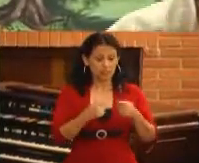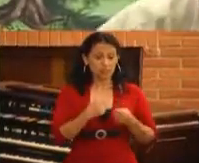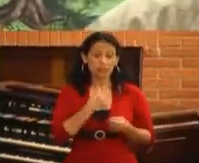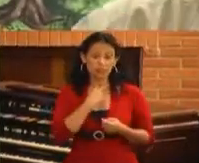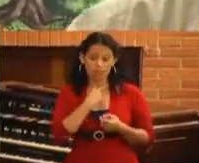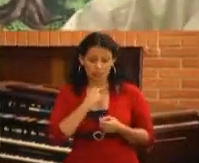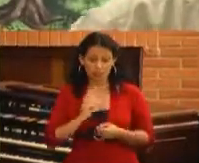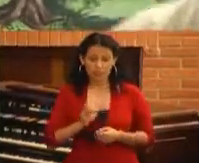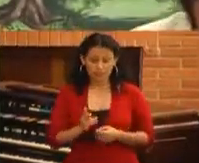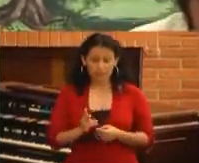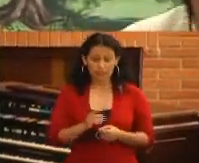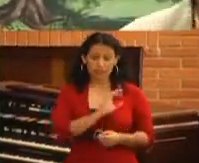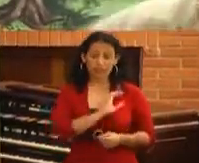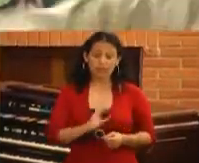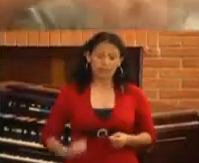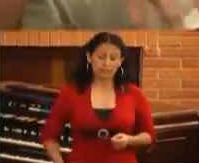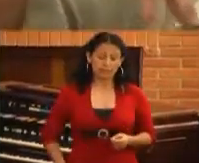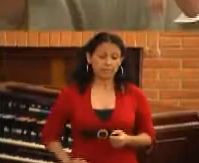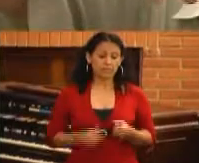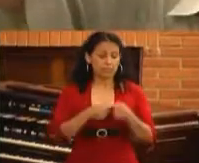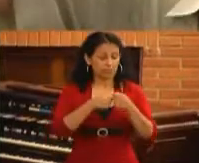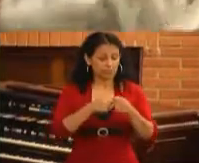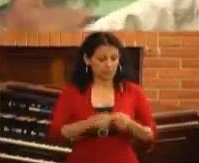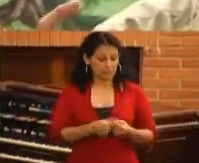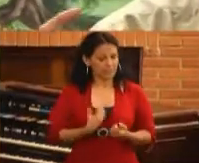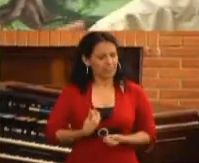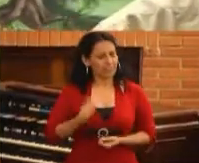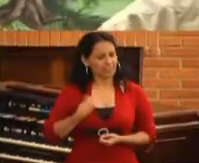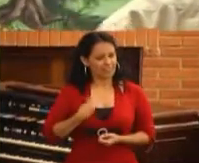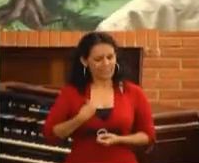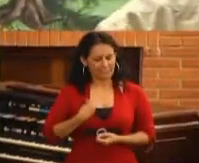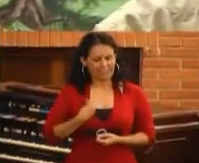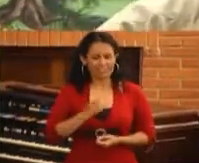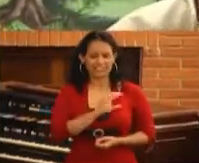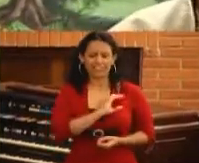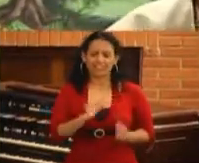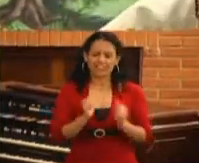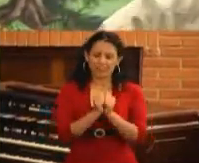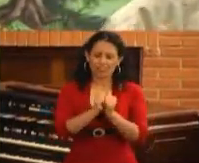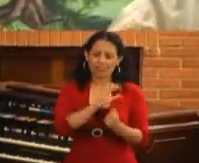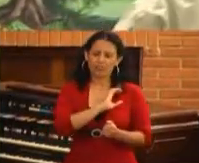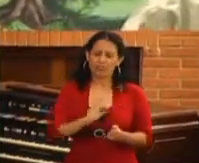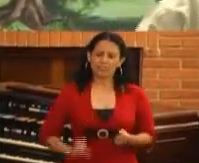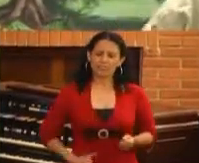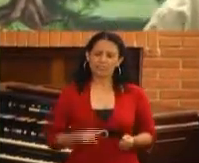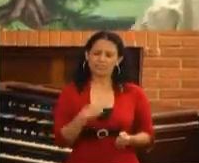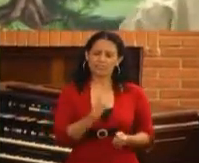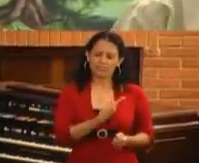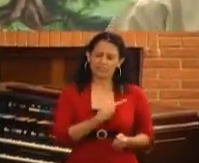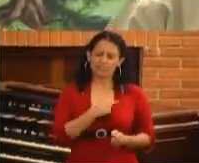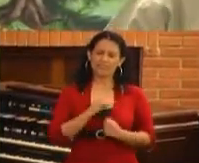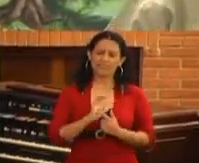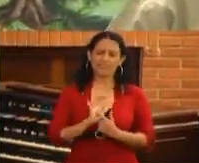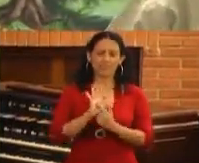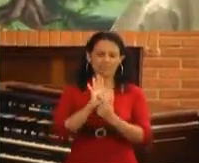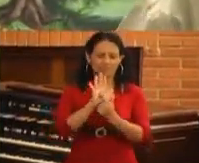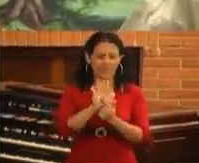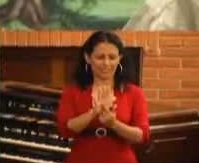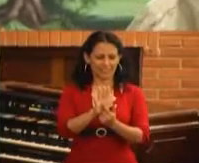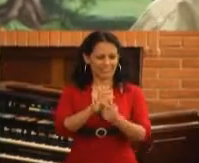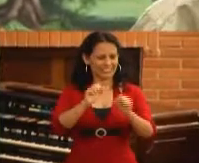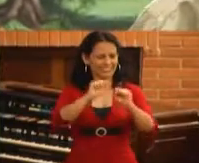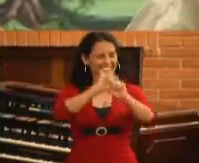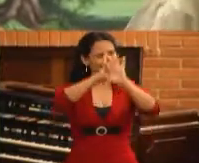ocupar, em Cristo está a vida, e com Cristo nós seremos manifestados